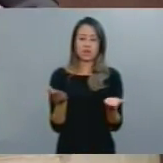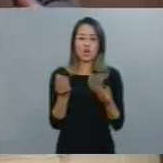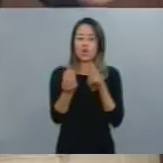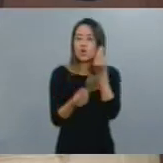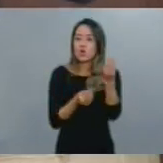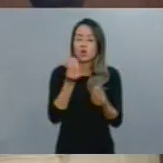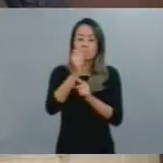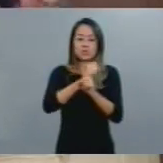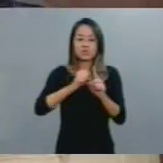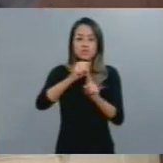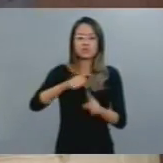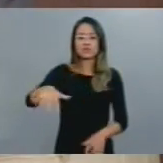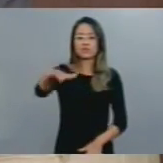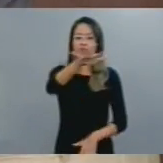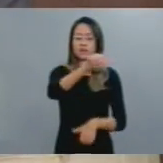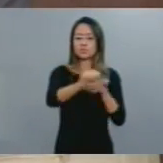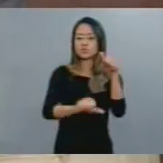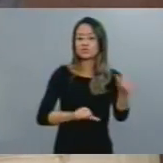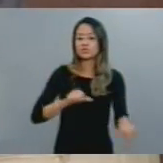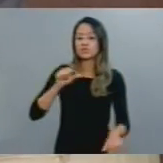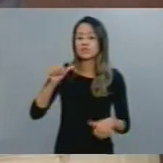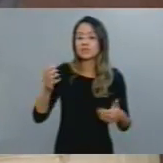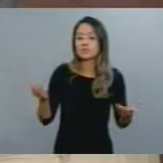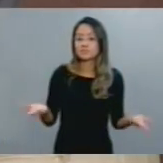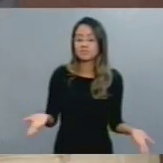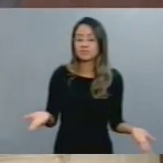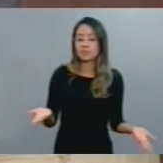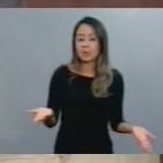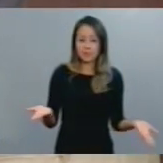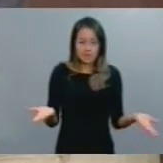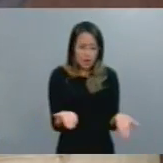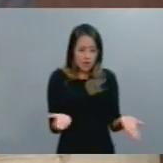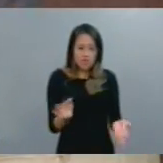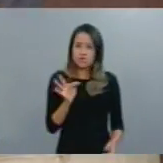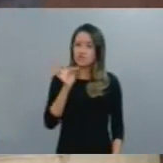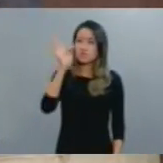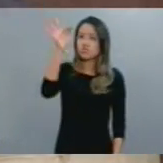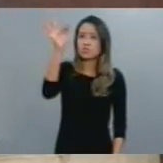social em que as nossas expectativas sobre o presente e o futuro, elas ficam em disputa. Muito obrigado.